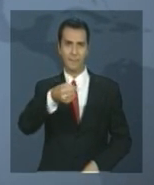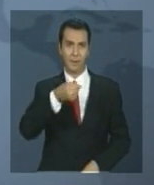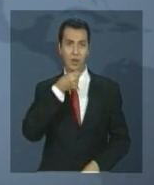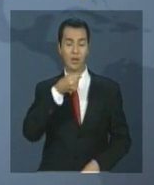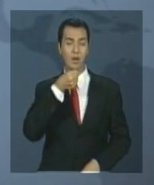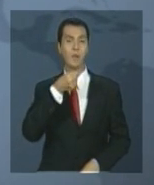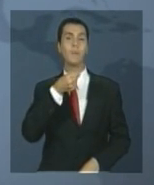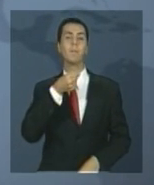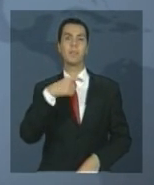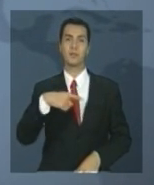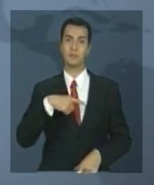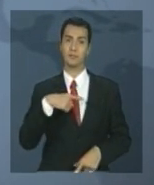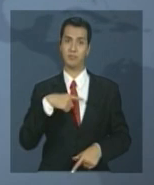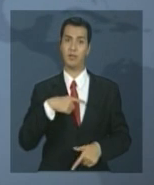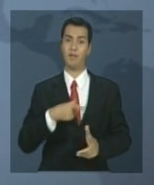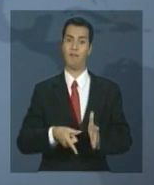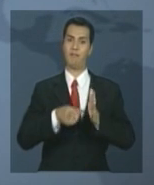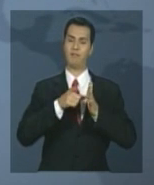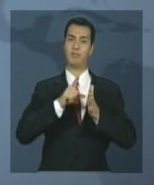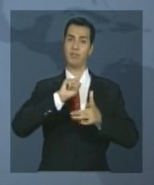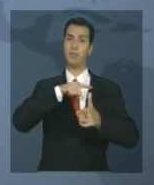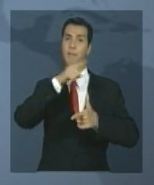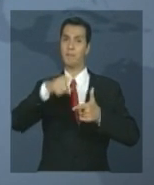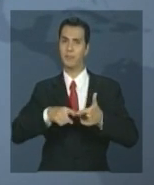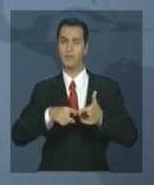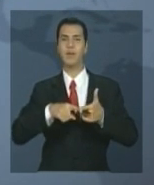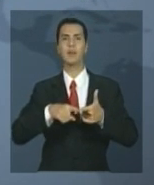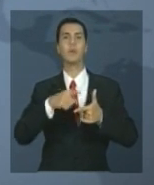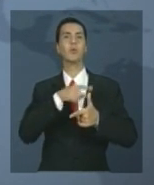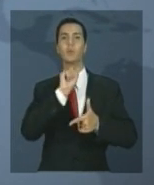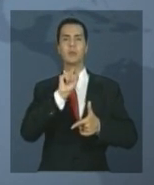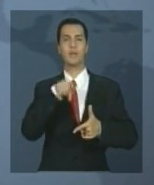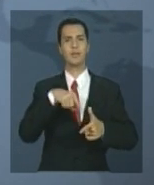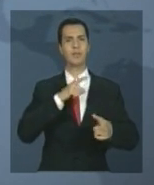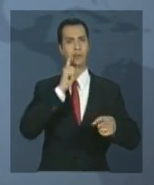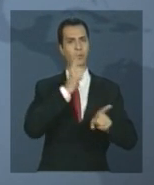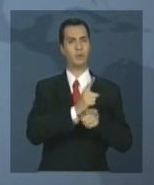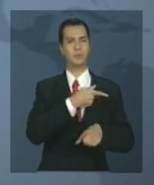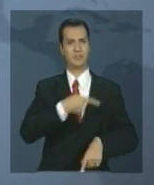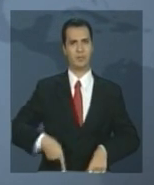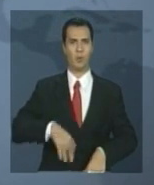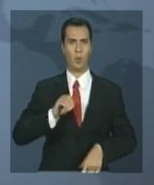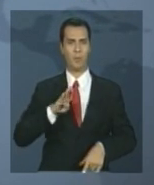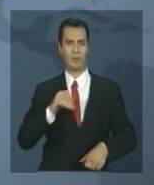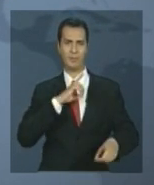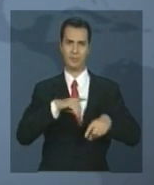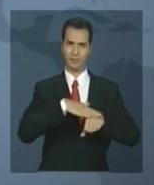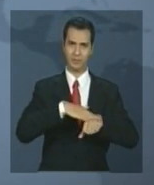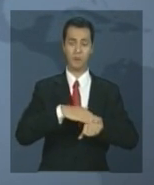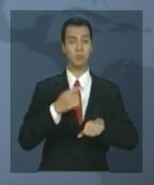um encontro de trabalho e um almoço com o presidente Barack Obama na Casa Branca. Lembrando, então, que podemos voltar a